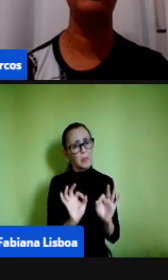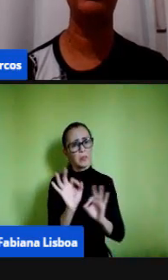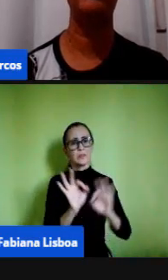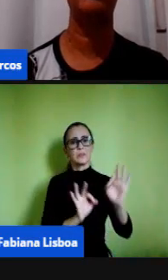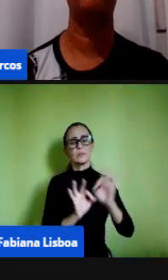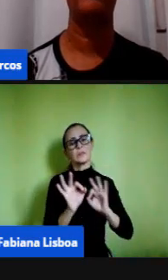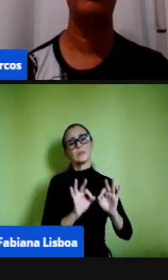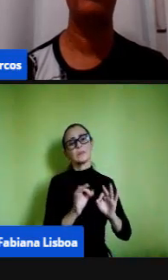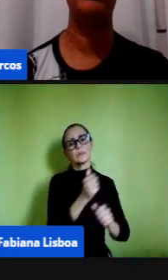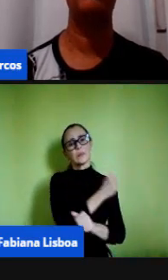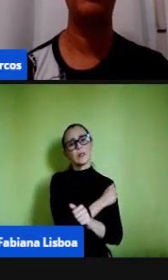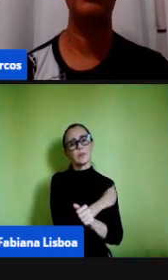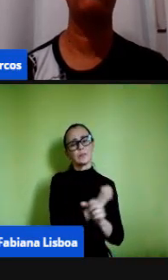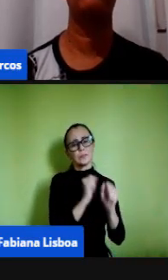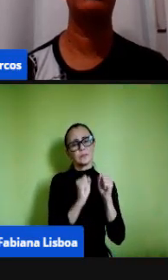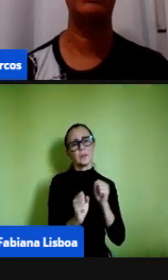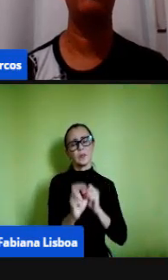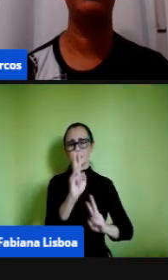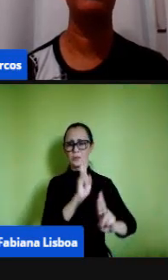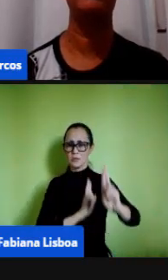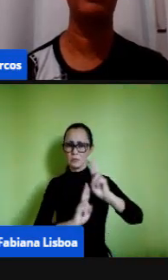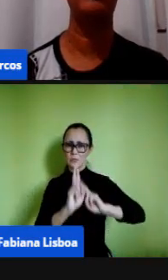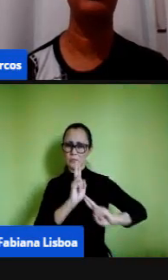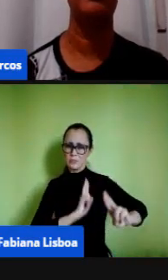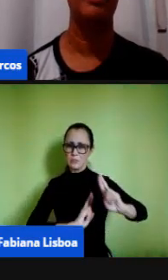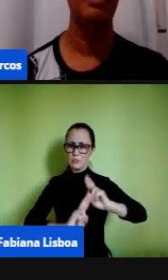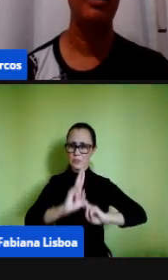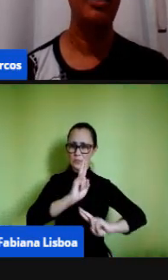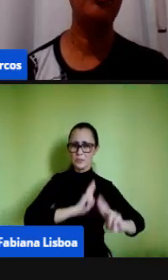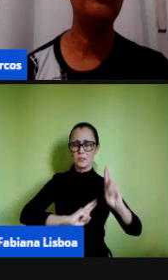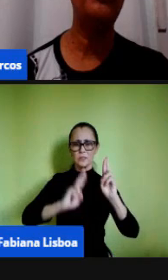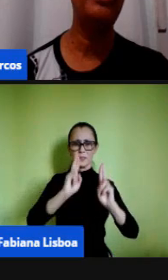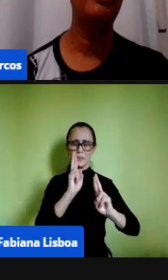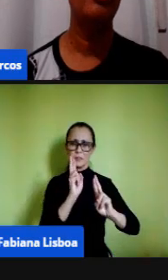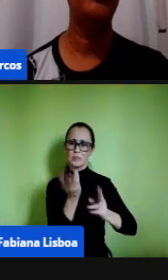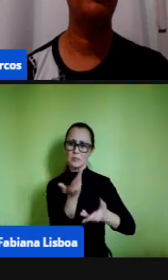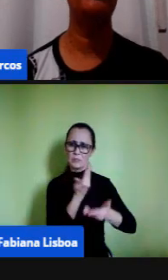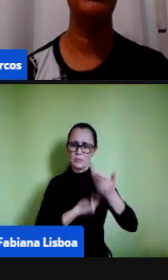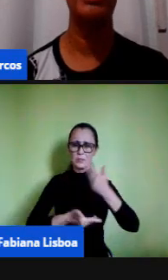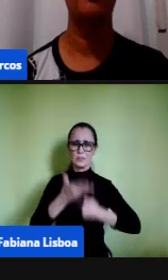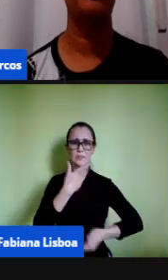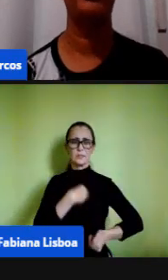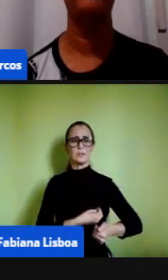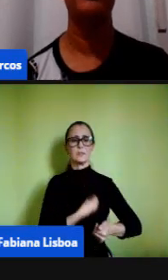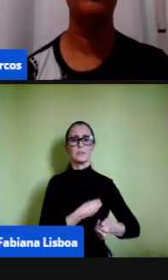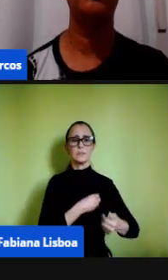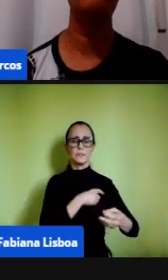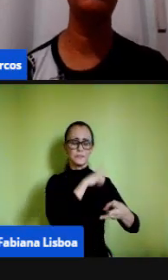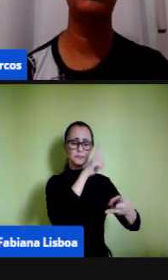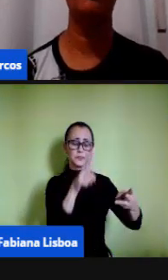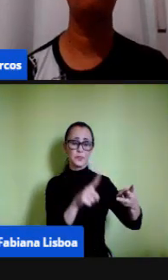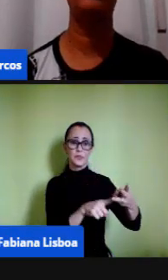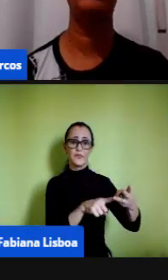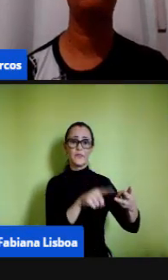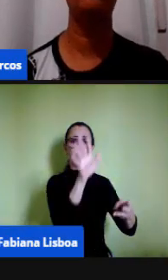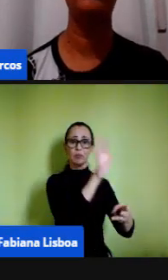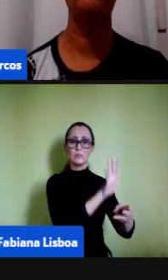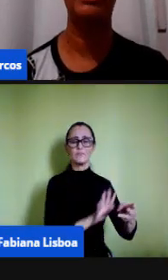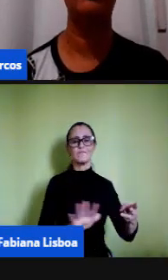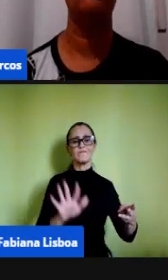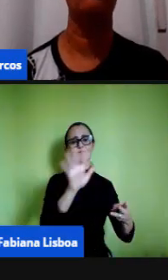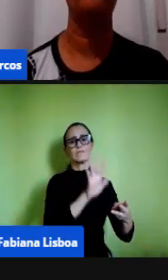podem responder e aí participar com as suas réplicas e tréplicas. E, por fim, fórum geral, né? Fórum geral,